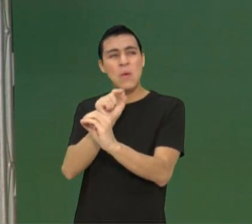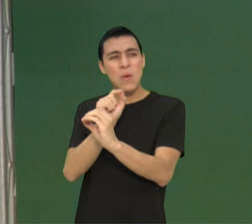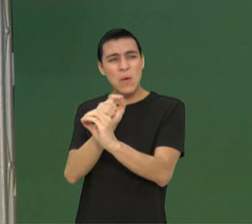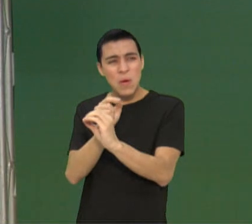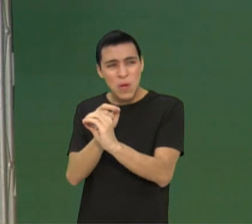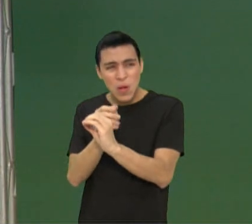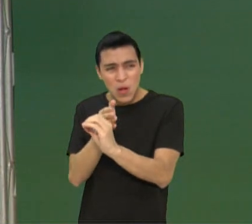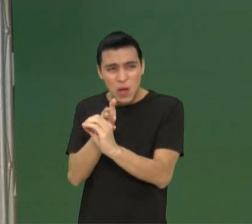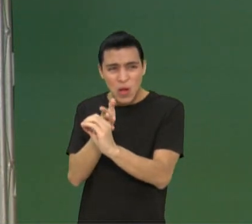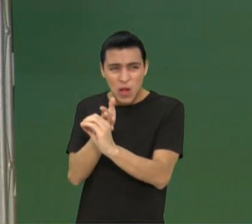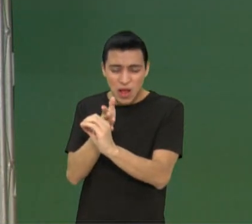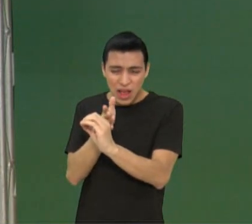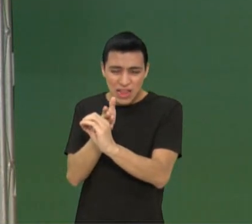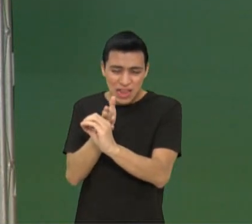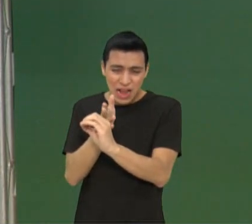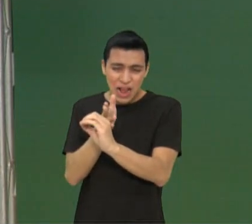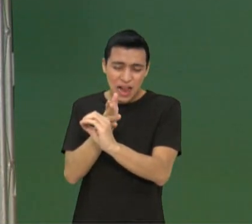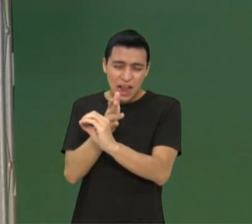decimais. Então,